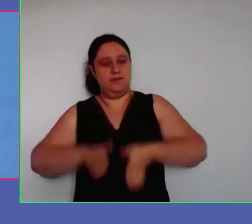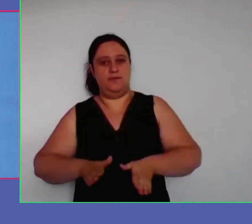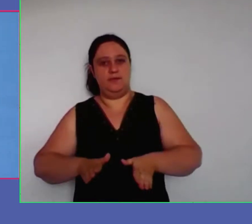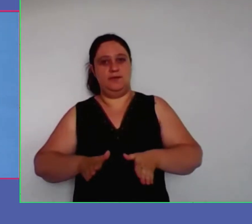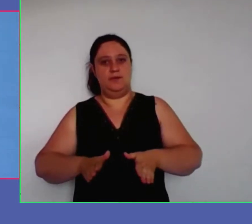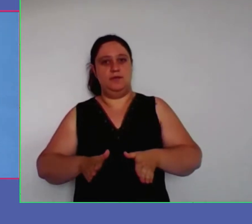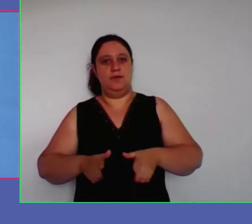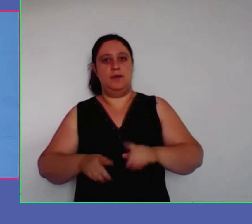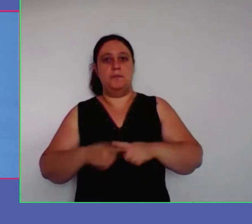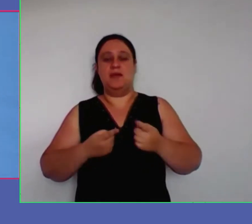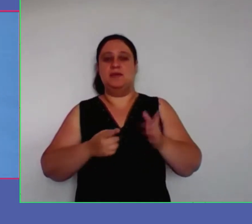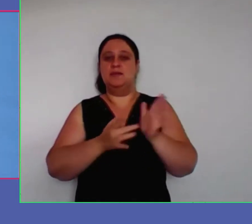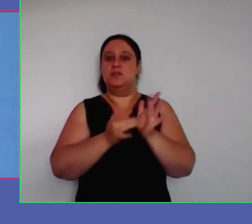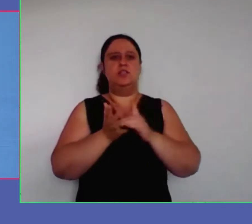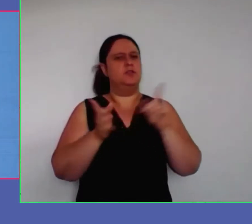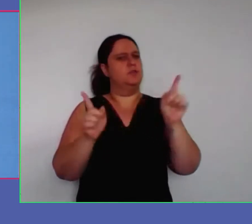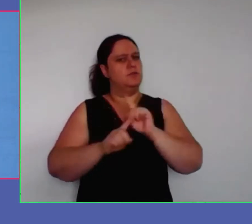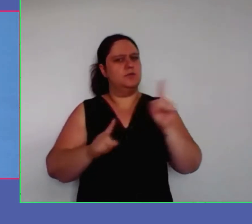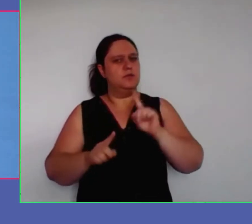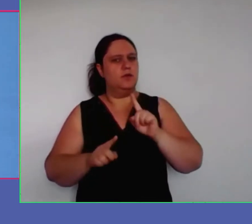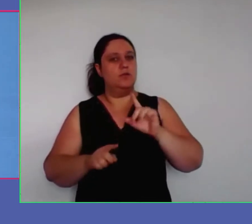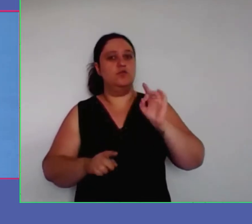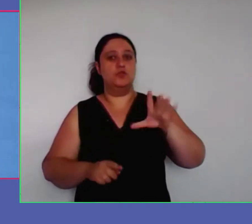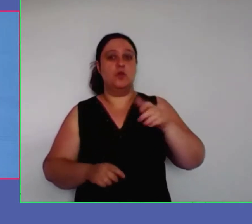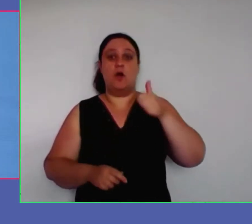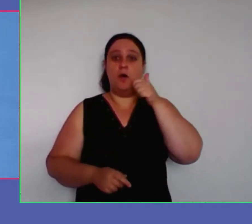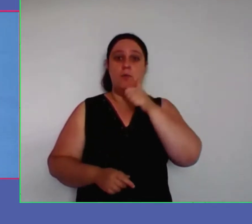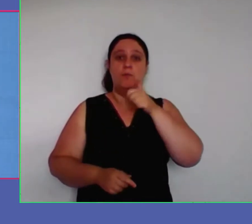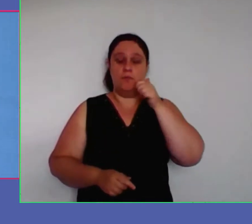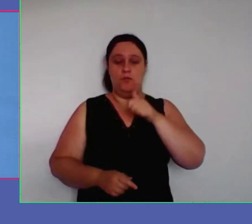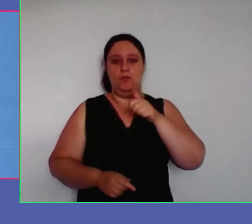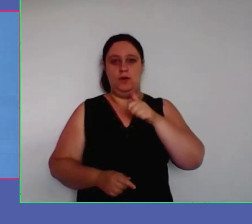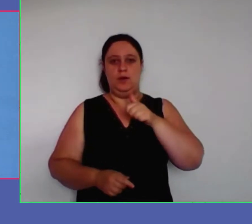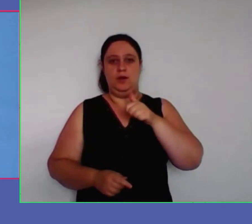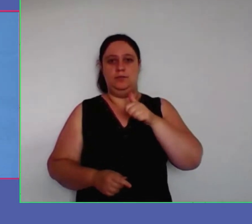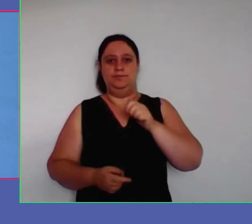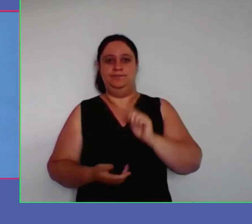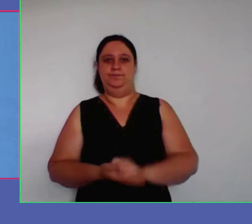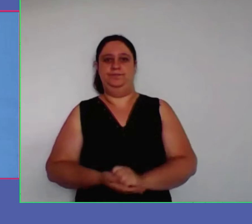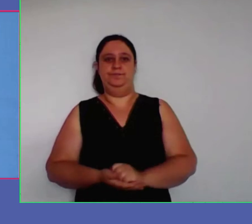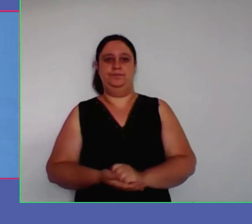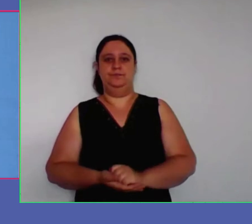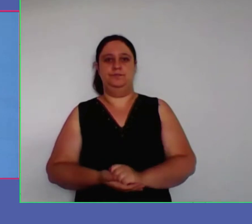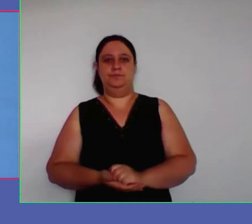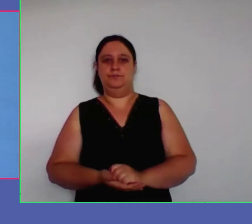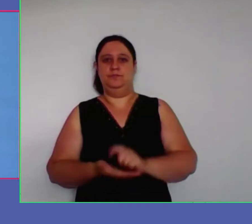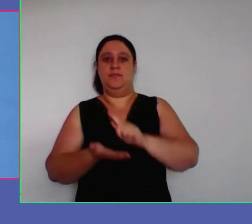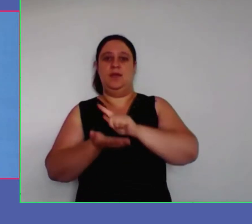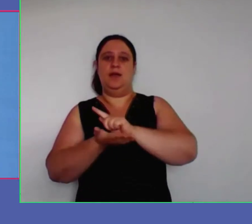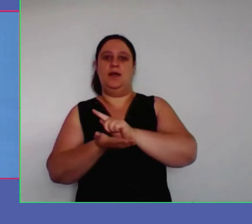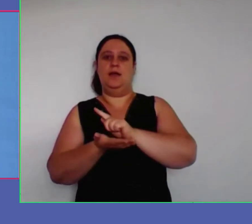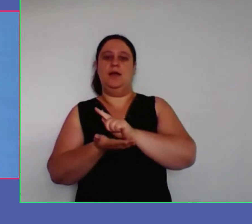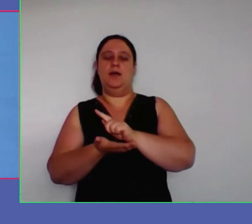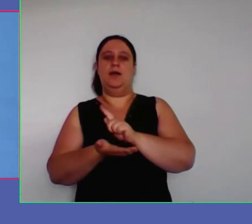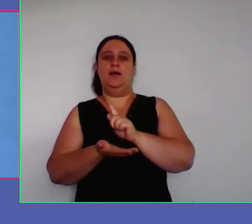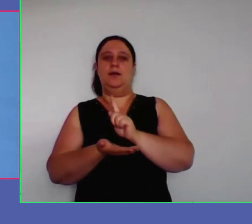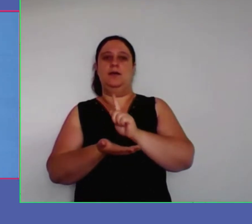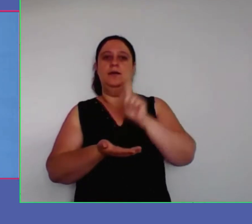mulher. Gálatas 4:4, vamos abrir a nossa Bíblia em Gálatas